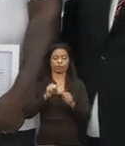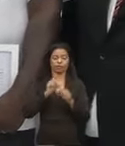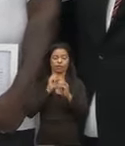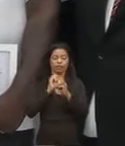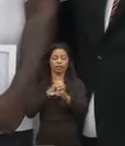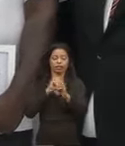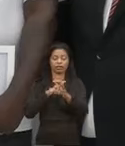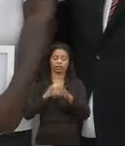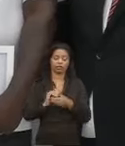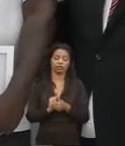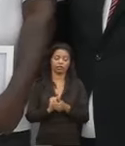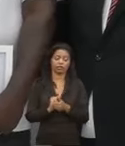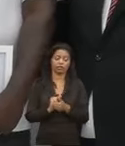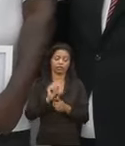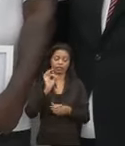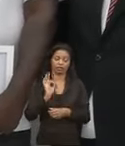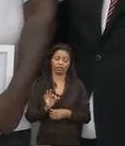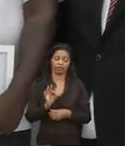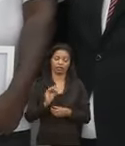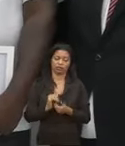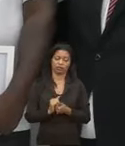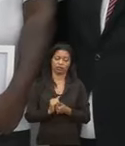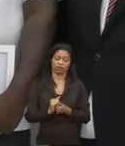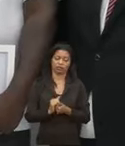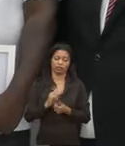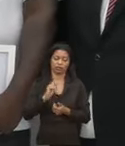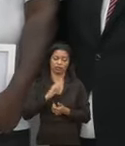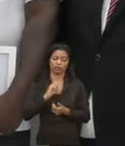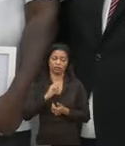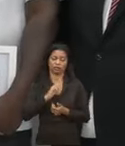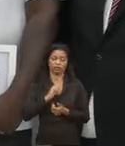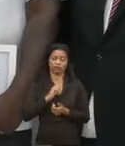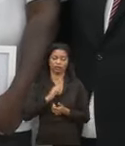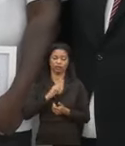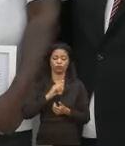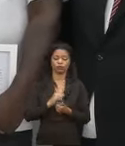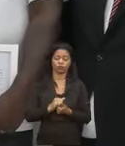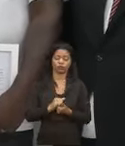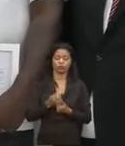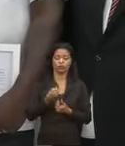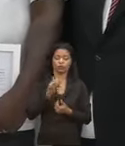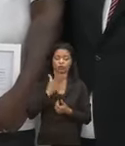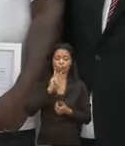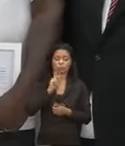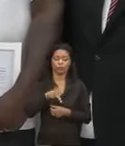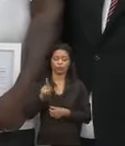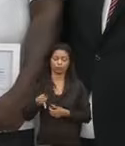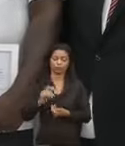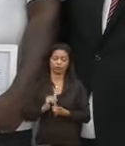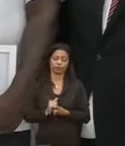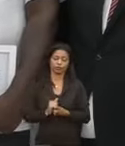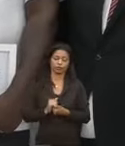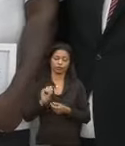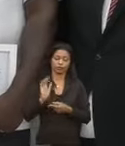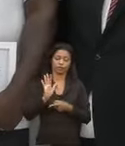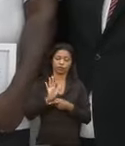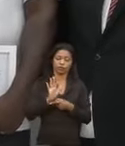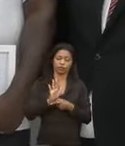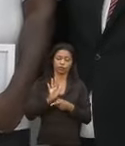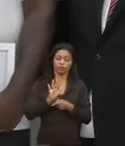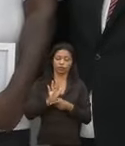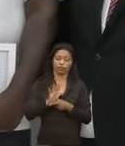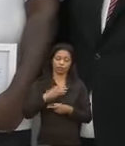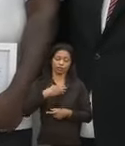educação. E com certeza você deve ter tido ótimos professores que lhe ajudaram e passaram esse